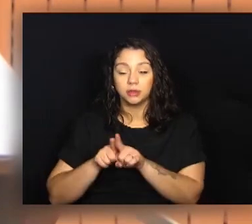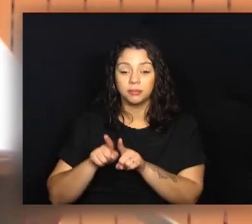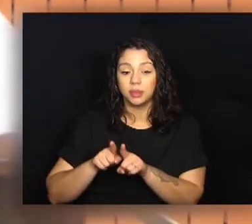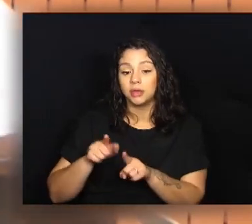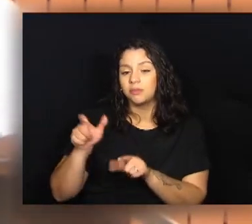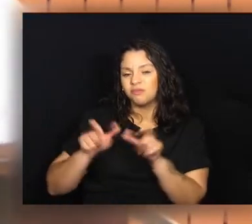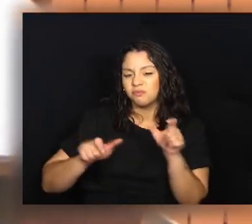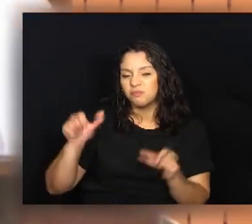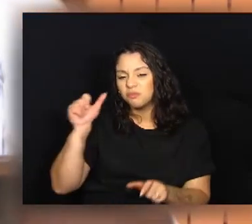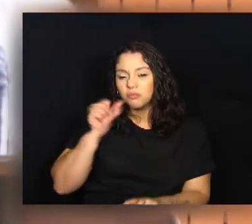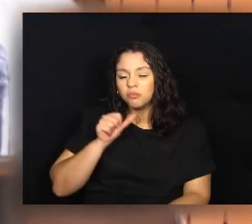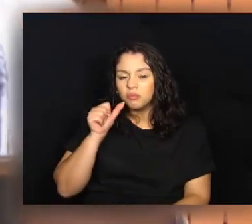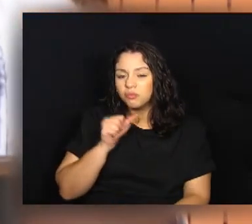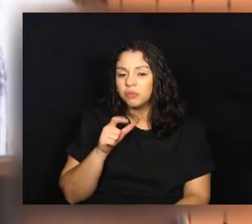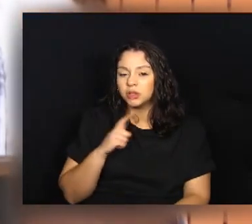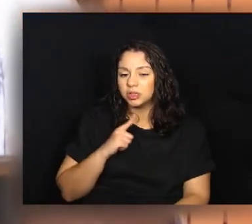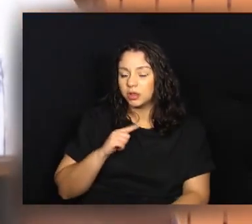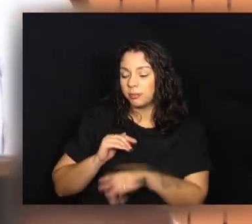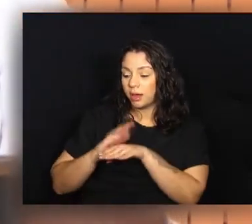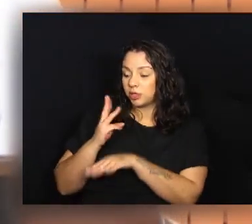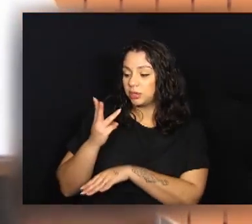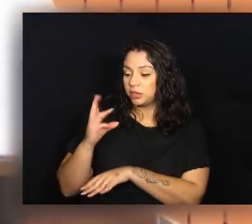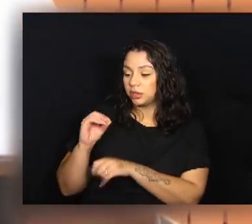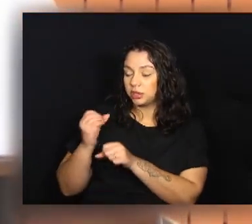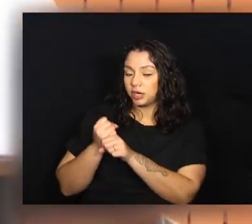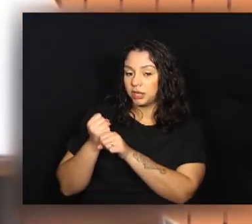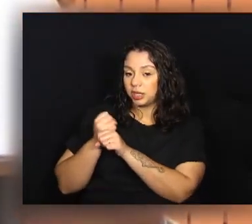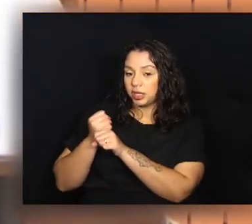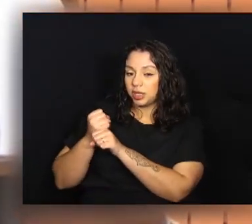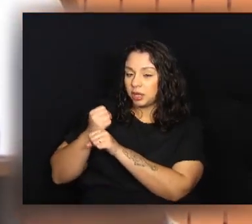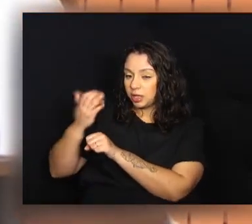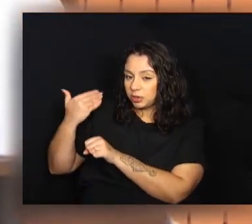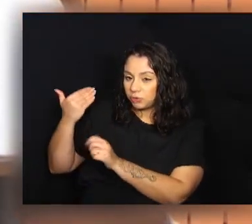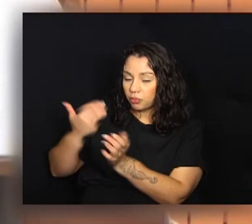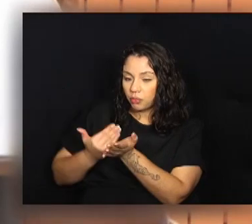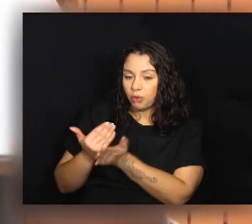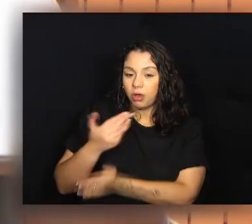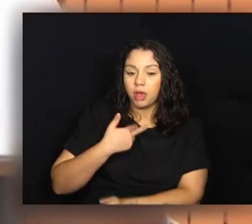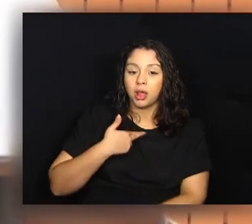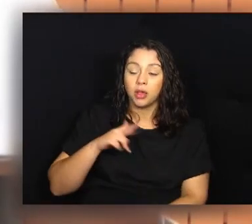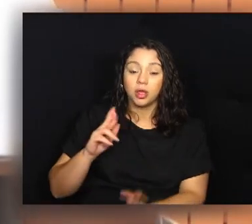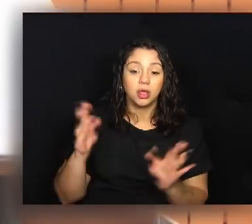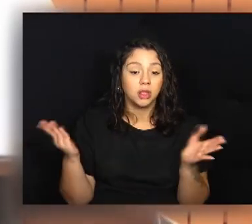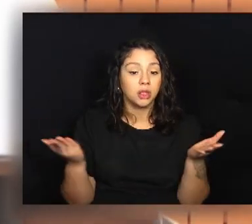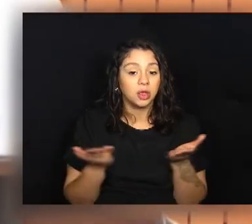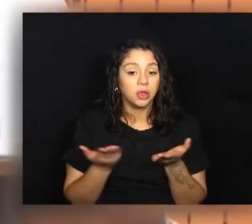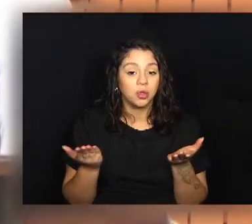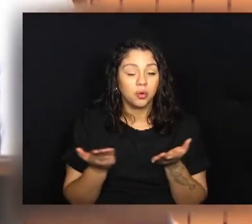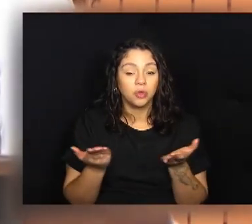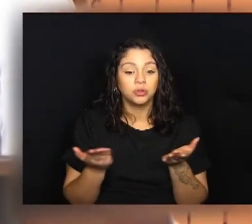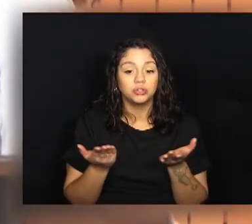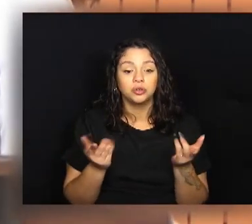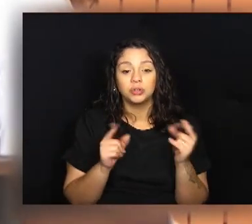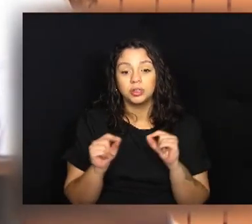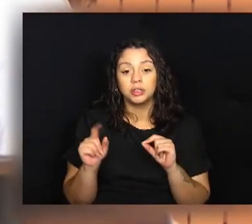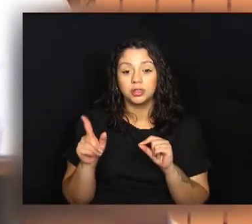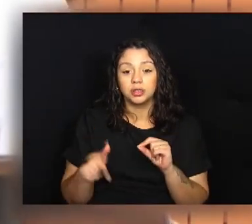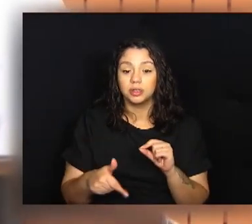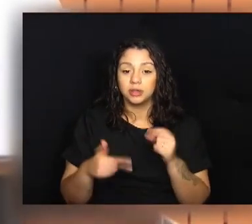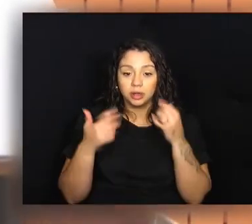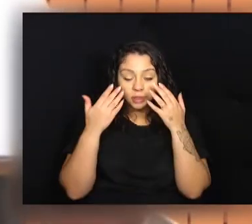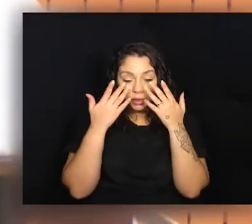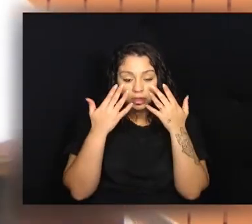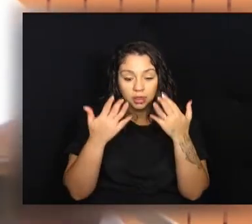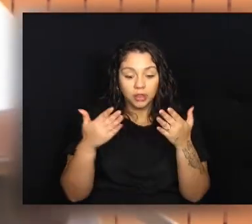mulheres que têm mais de 30 anos de iniciada e que são o Jubanã, que são os olhos do caminho do